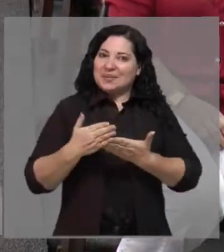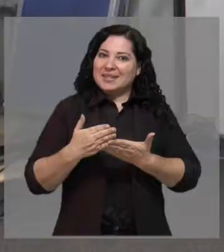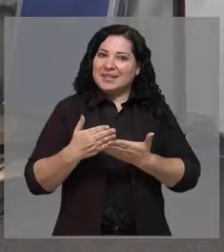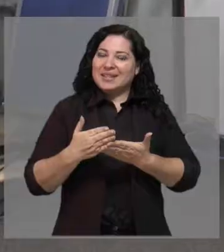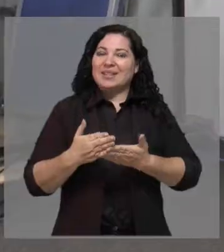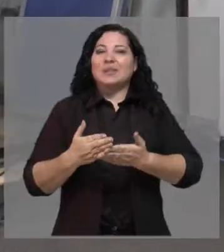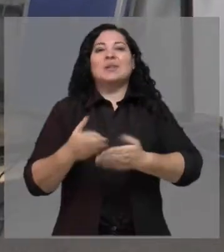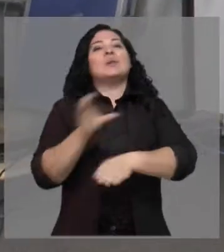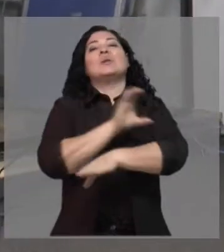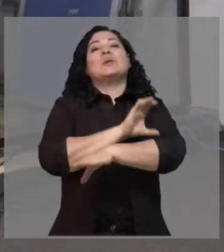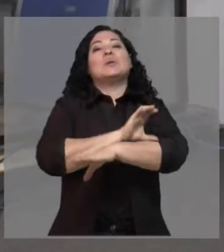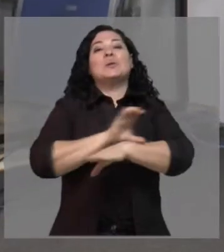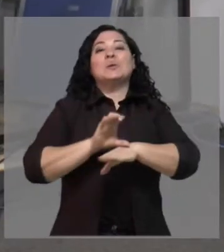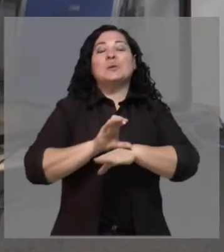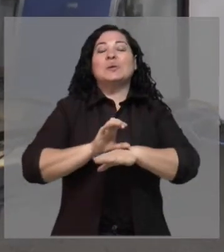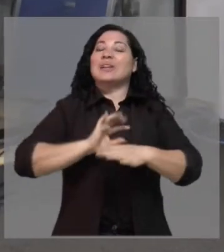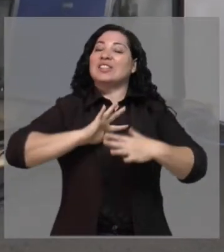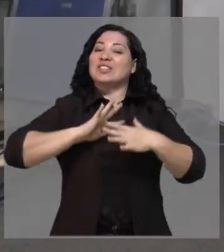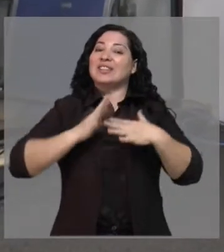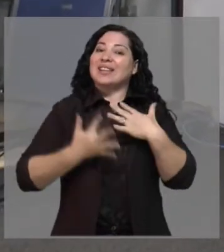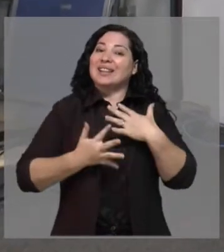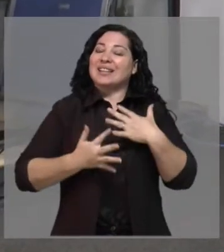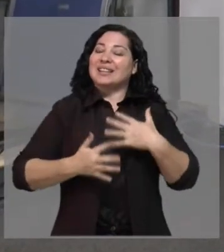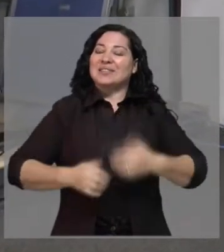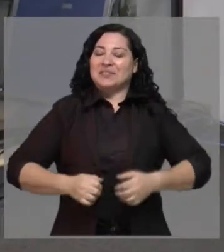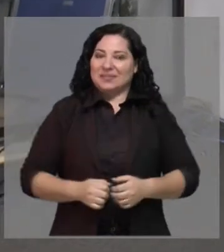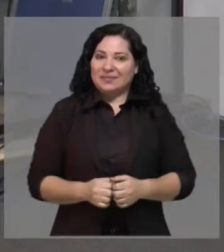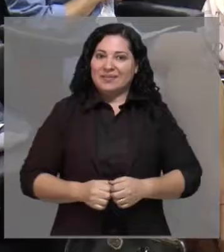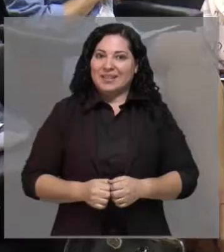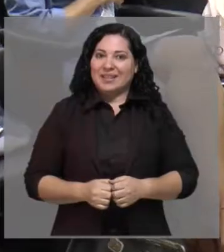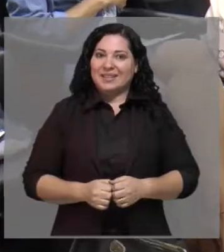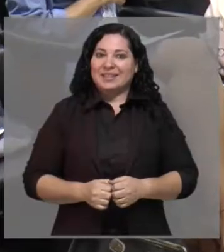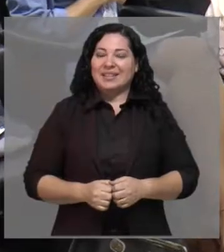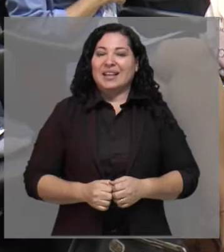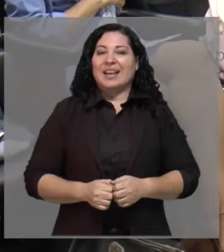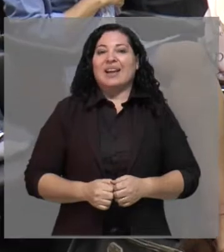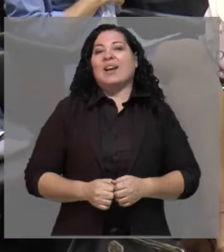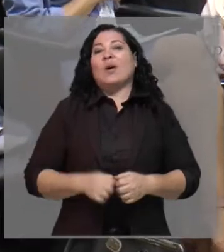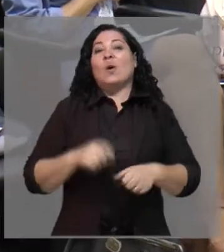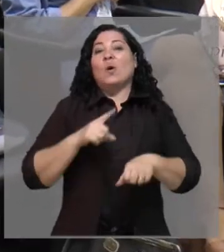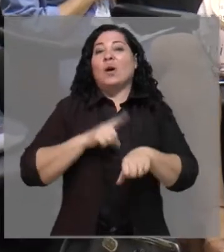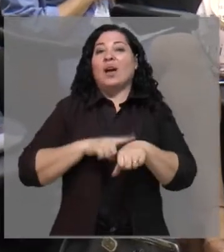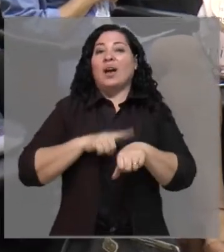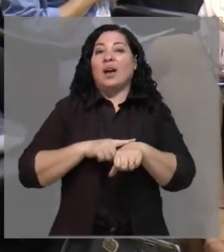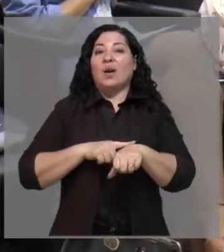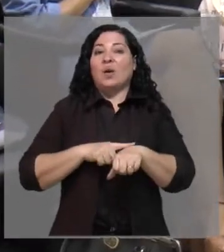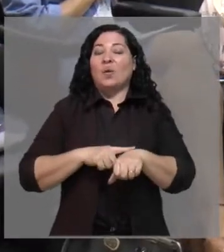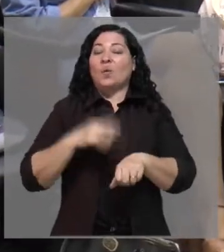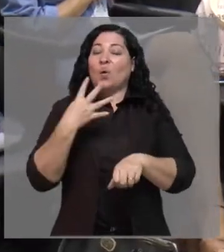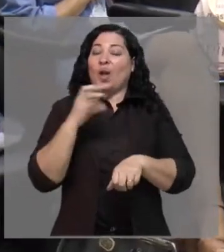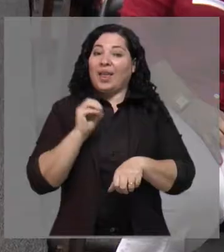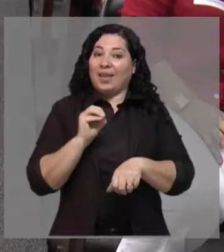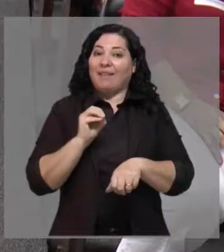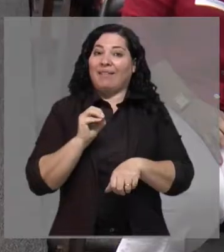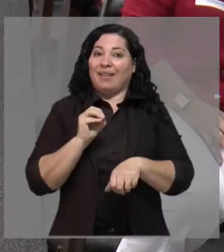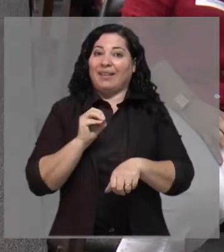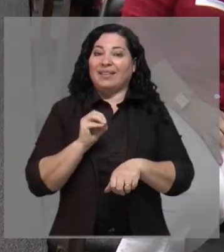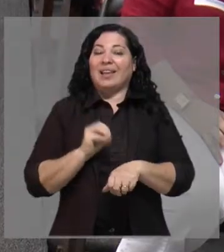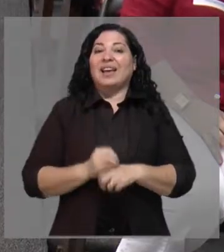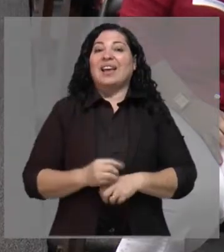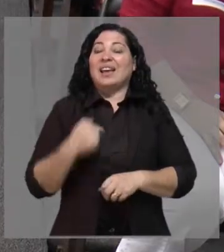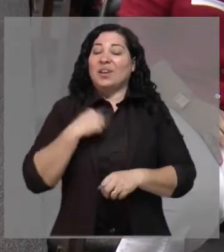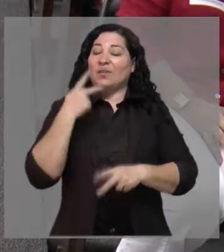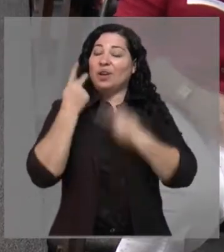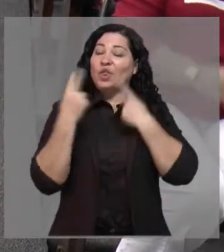o curso de Língua Brasileira de Sinais, em uma carga horária de 40 horas. Estou falando aqui no nome do presidente